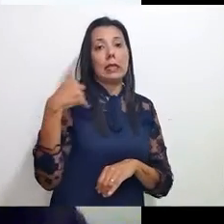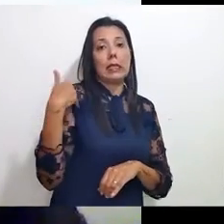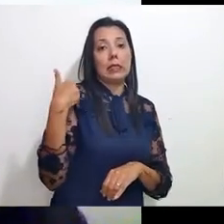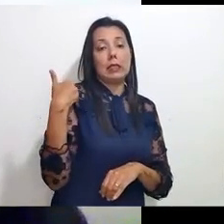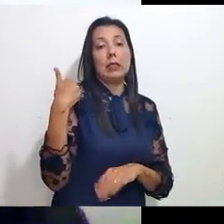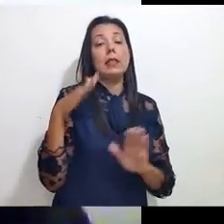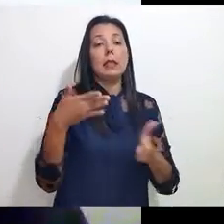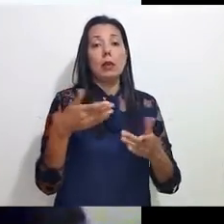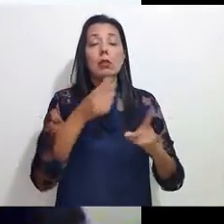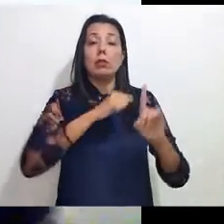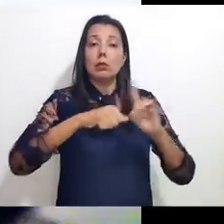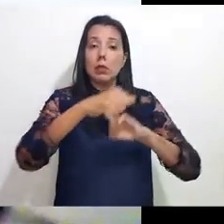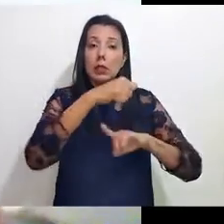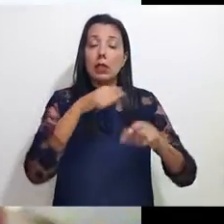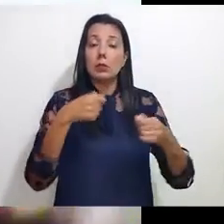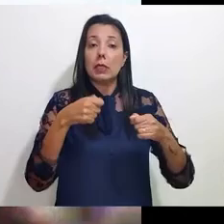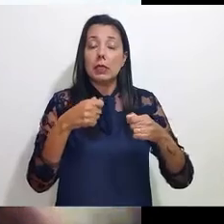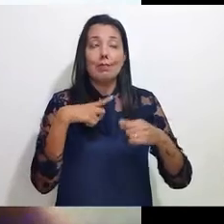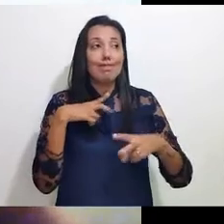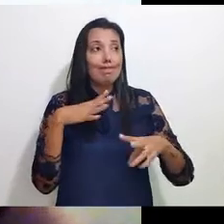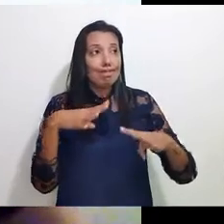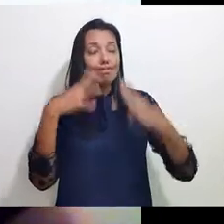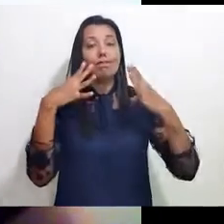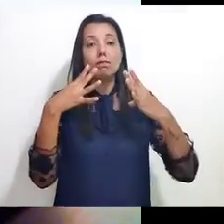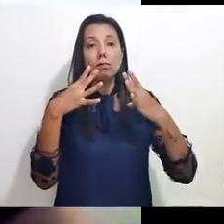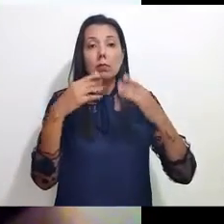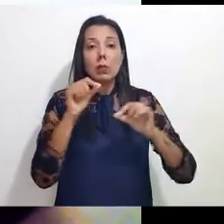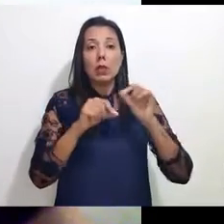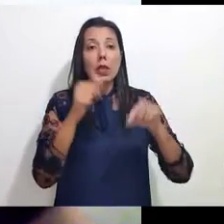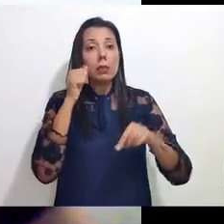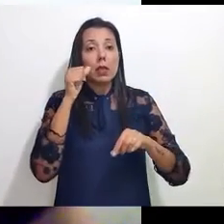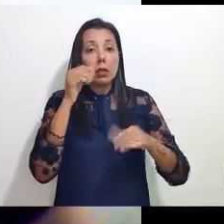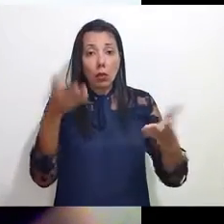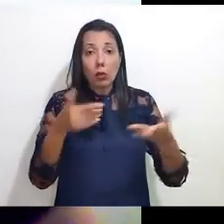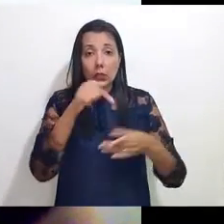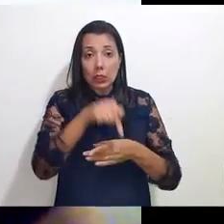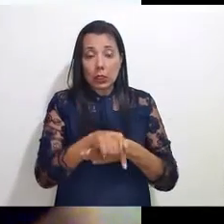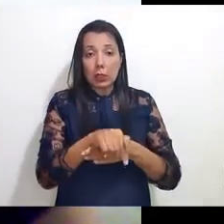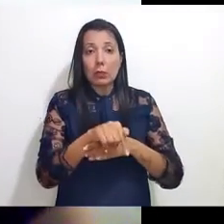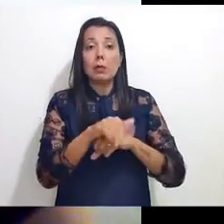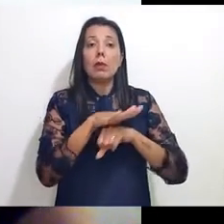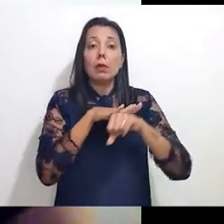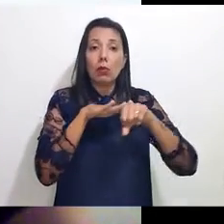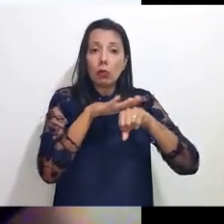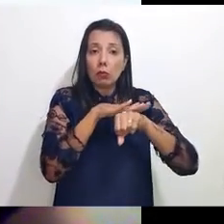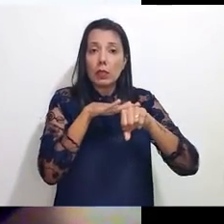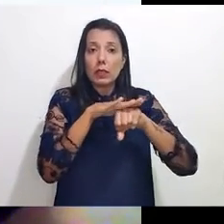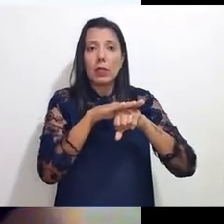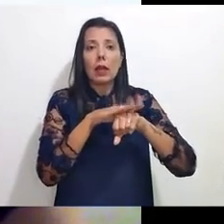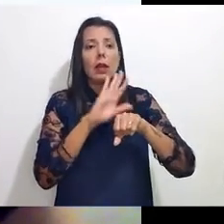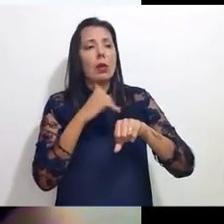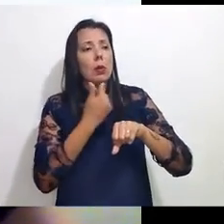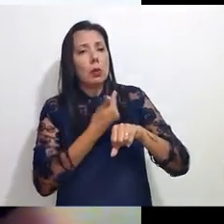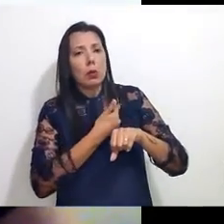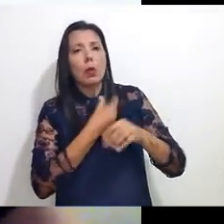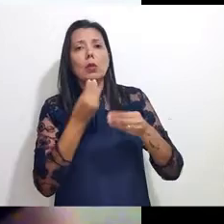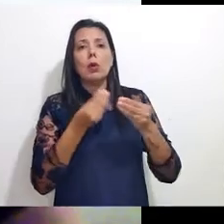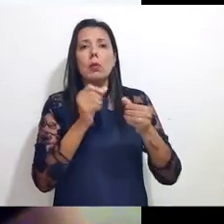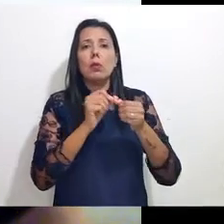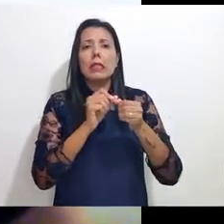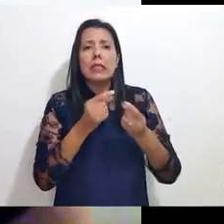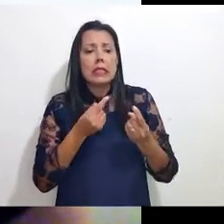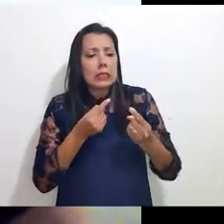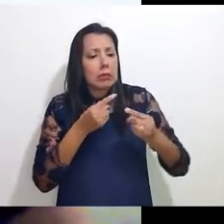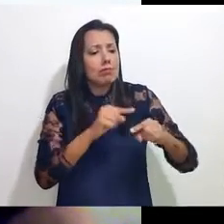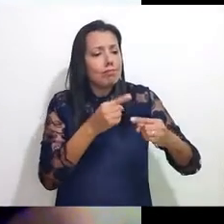desse alerta, e as meninas estão aqui hoje para poder conversar com a gente sobre como fazer esse combate. Então, meninas,